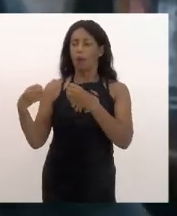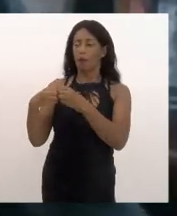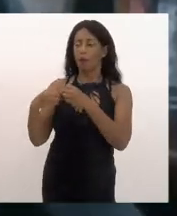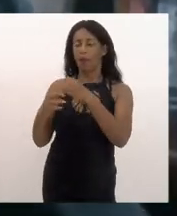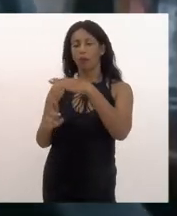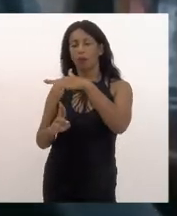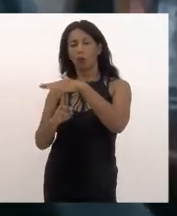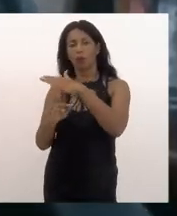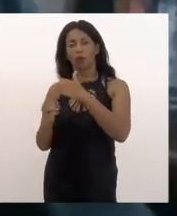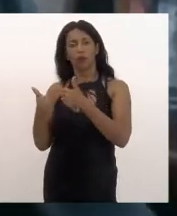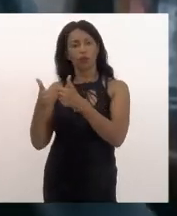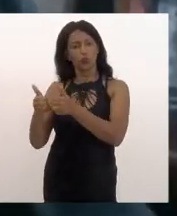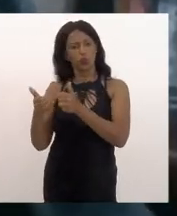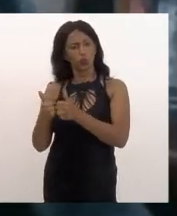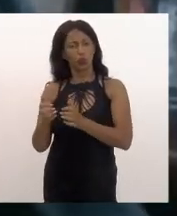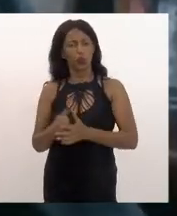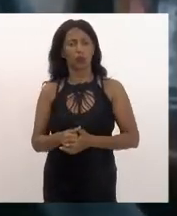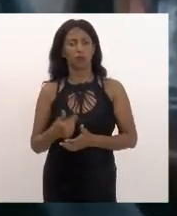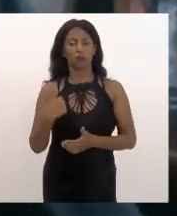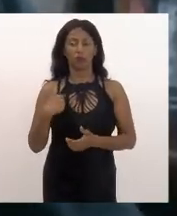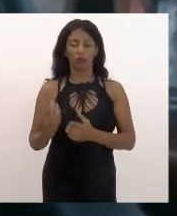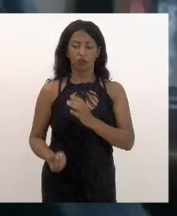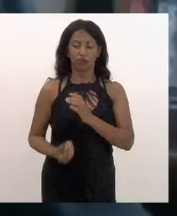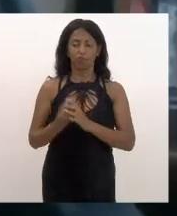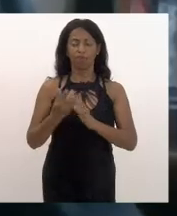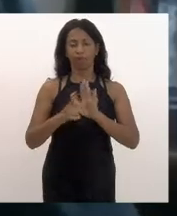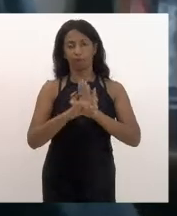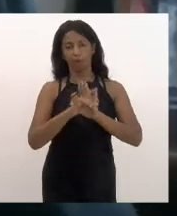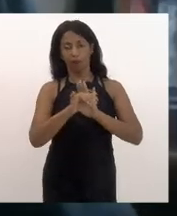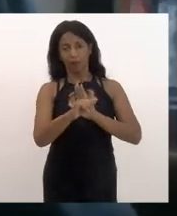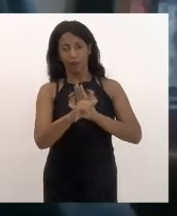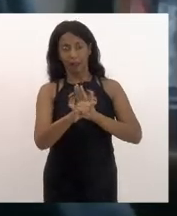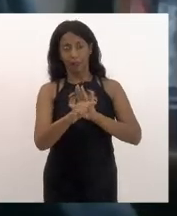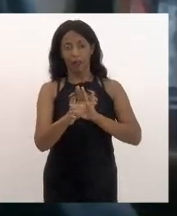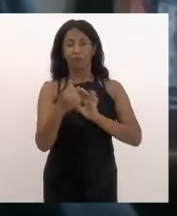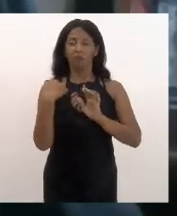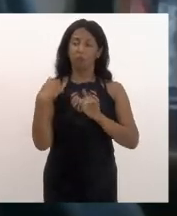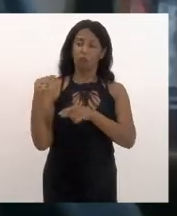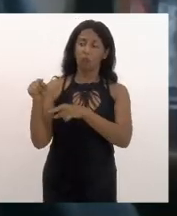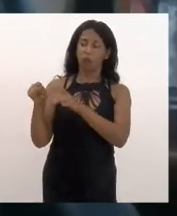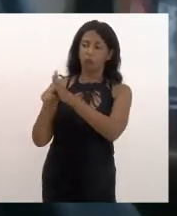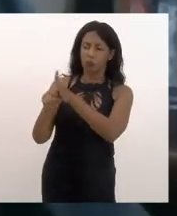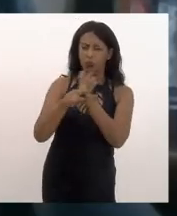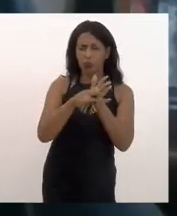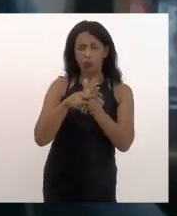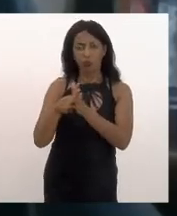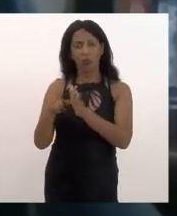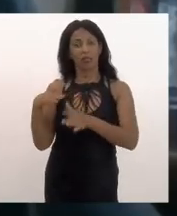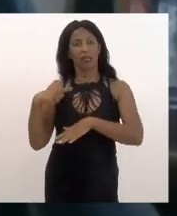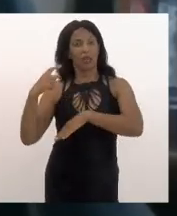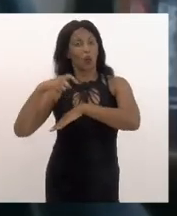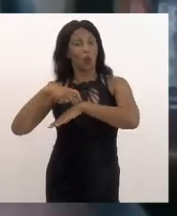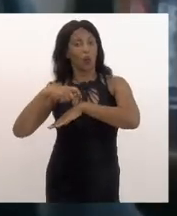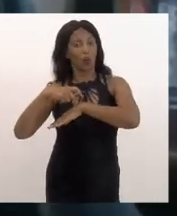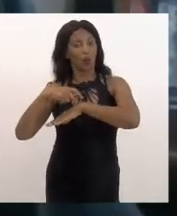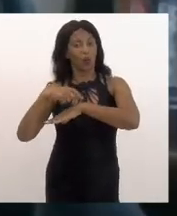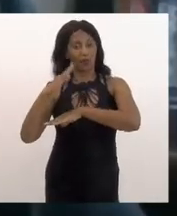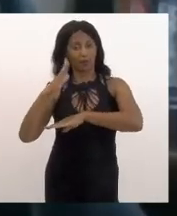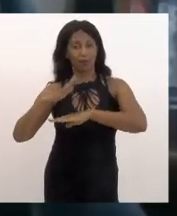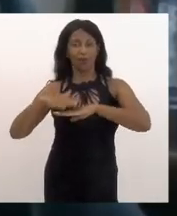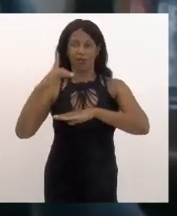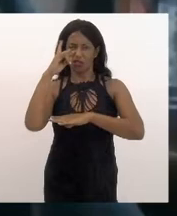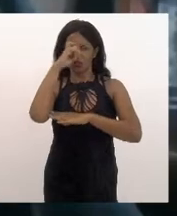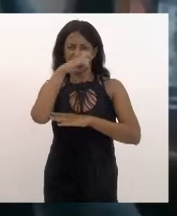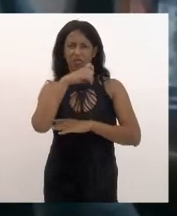ônibus. Então, a gente fez uma lei, inclusive consultamos porque tem horários de pico, que é mais difícil entrar